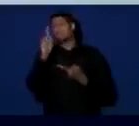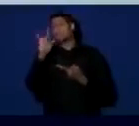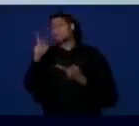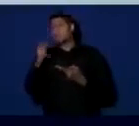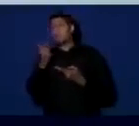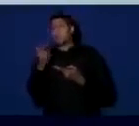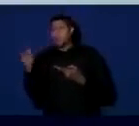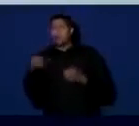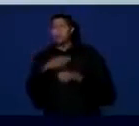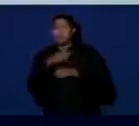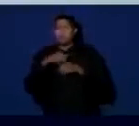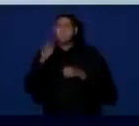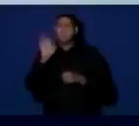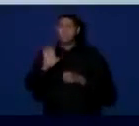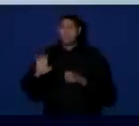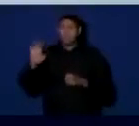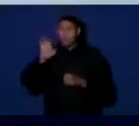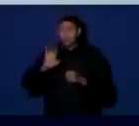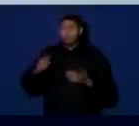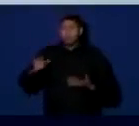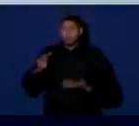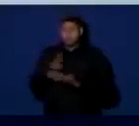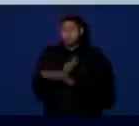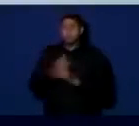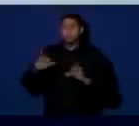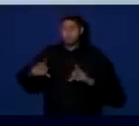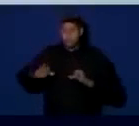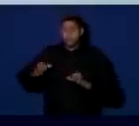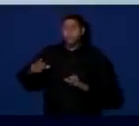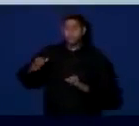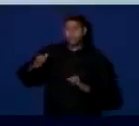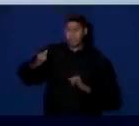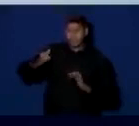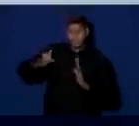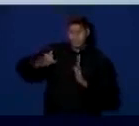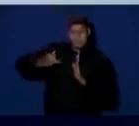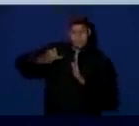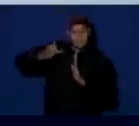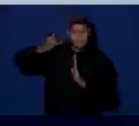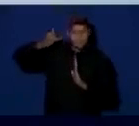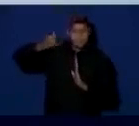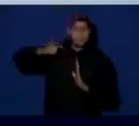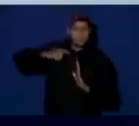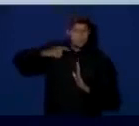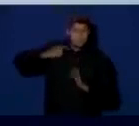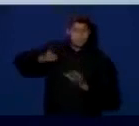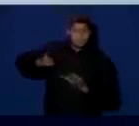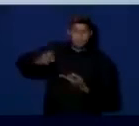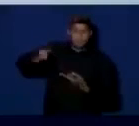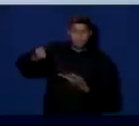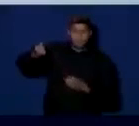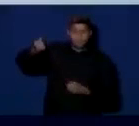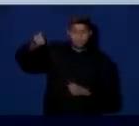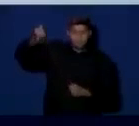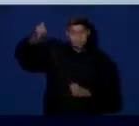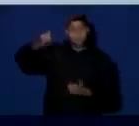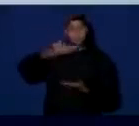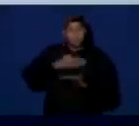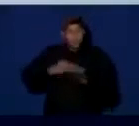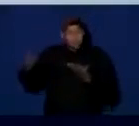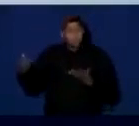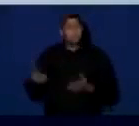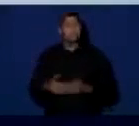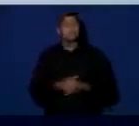países do leste europeu que estão sofrendo já com inflações muito elevadas, estão levando juros. As pessoas, no começo do ciclo,